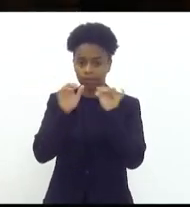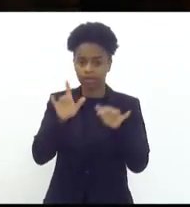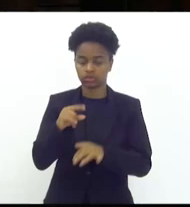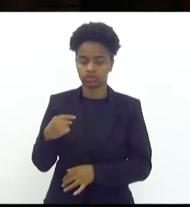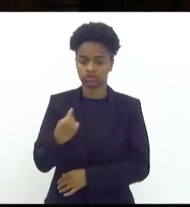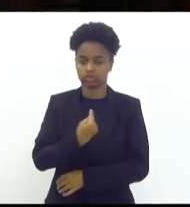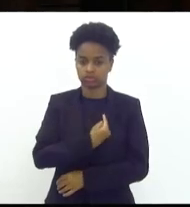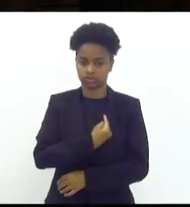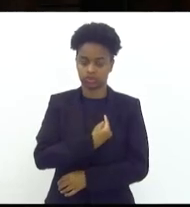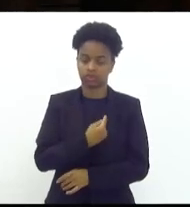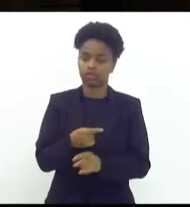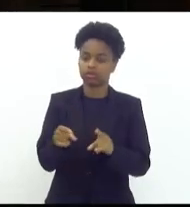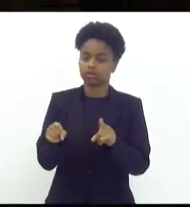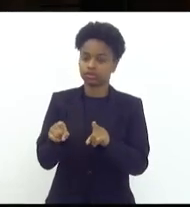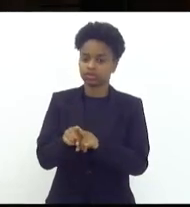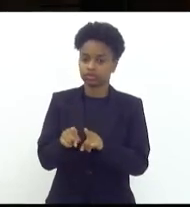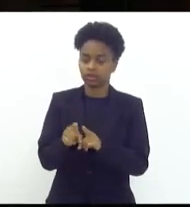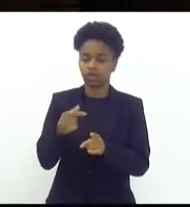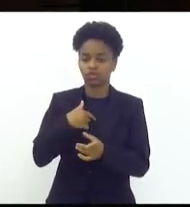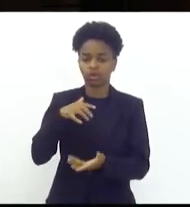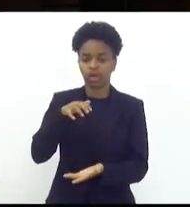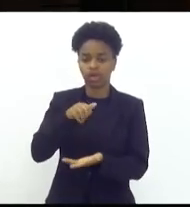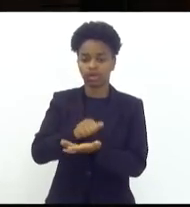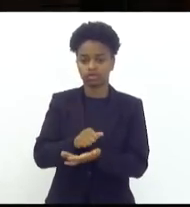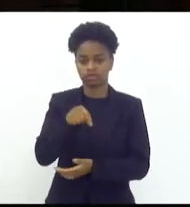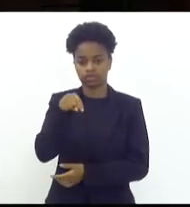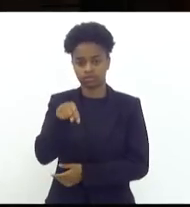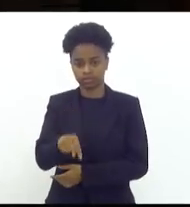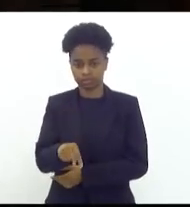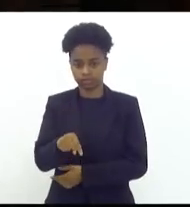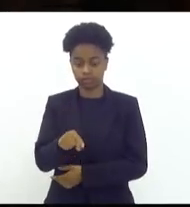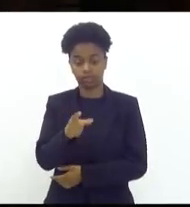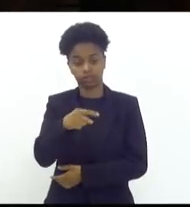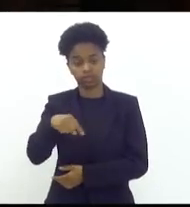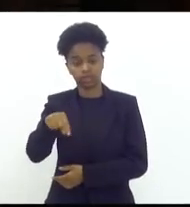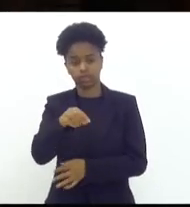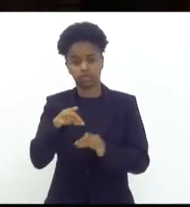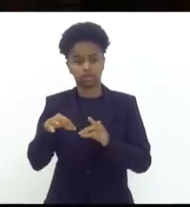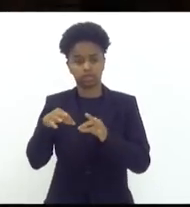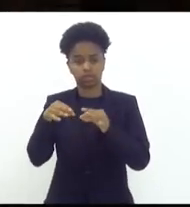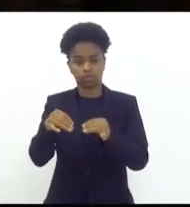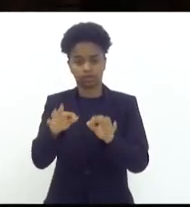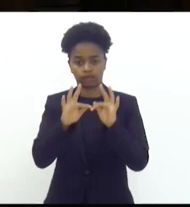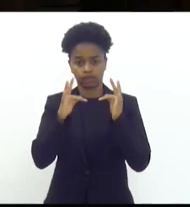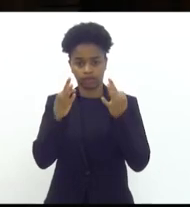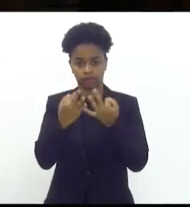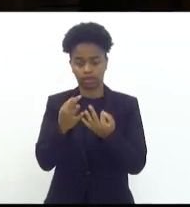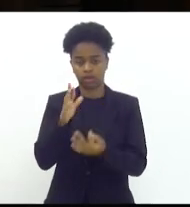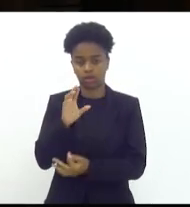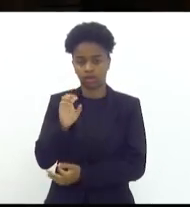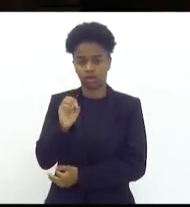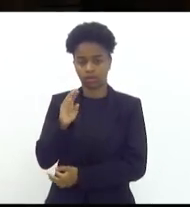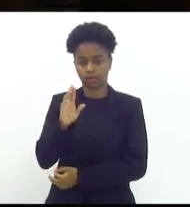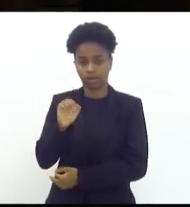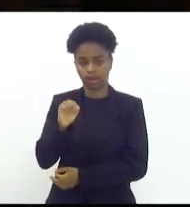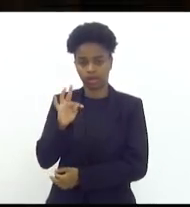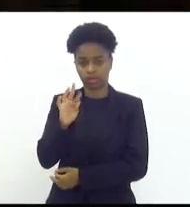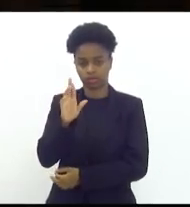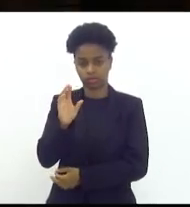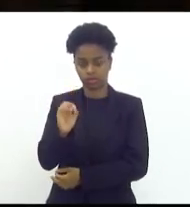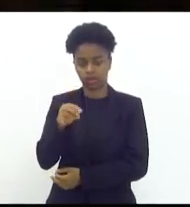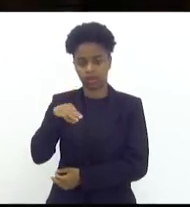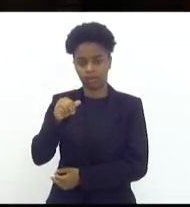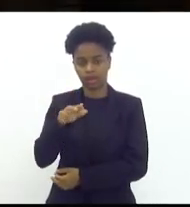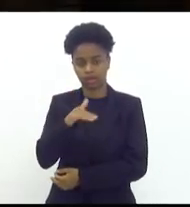e deixo consignado recebam todos da família Roberto Marinho e do